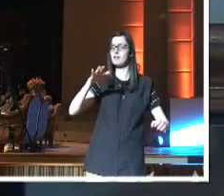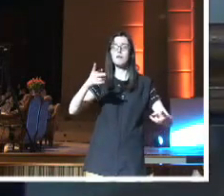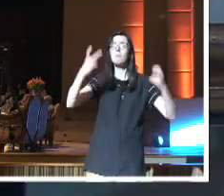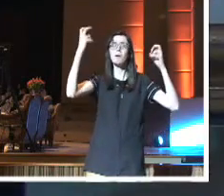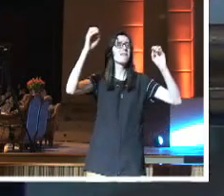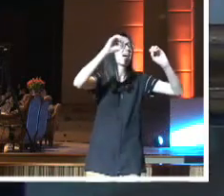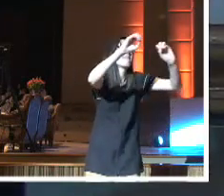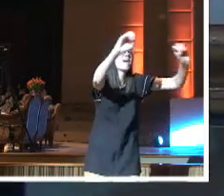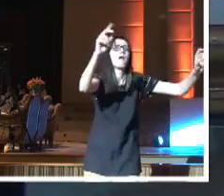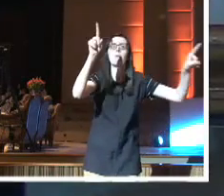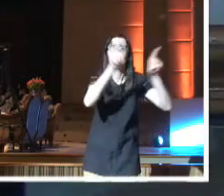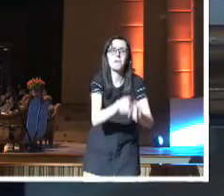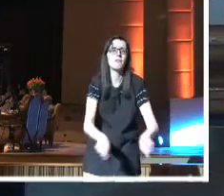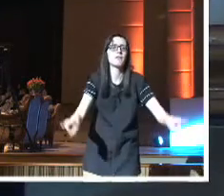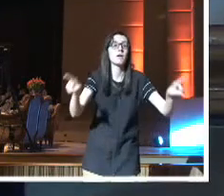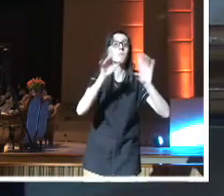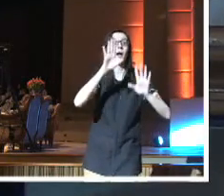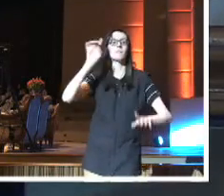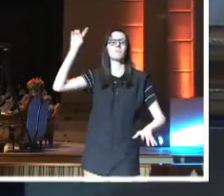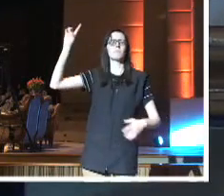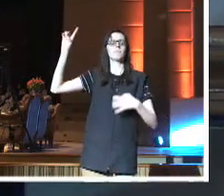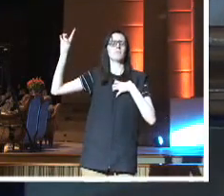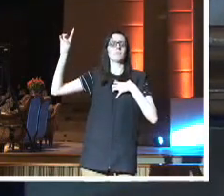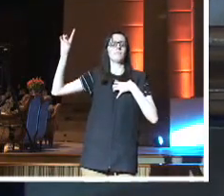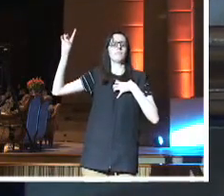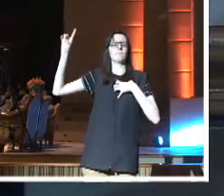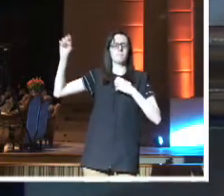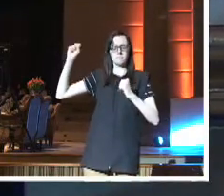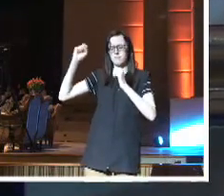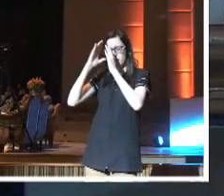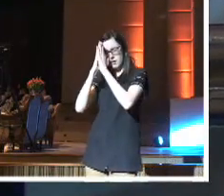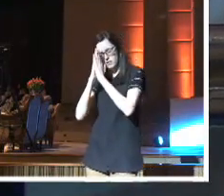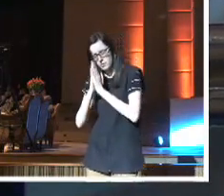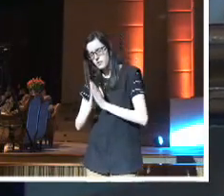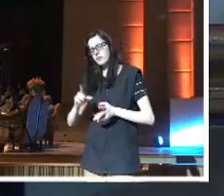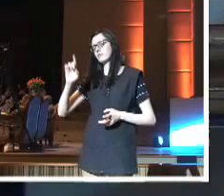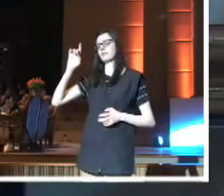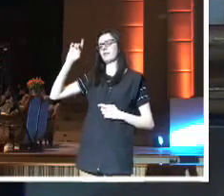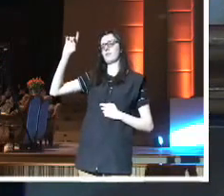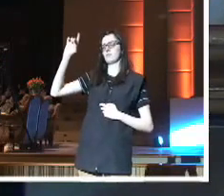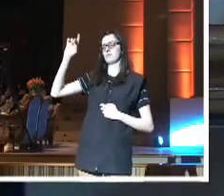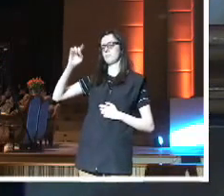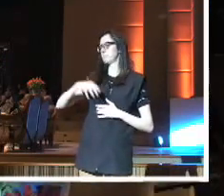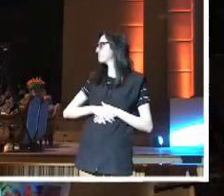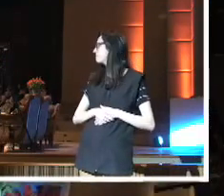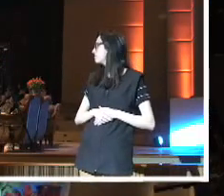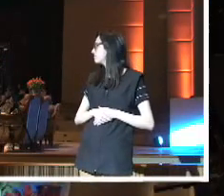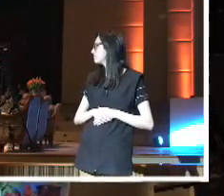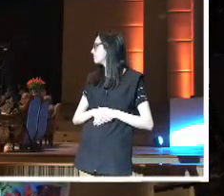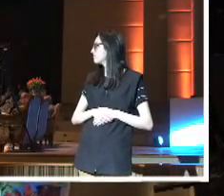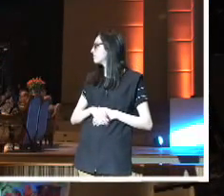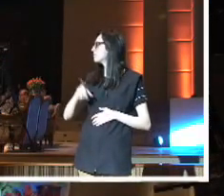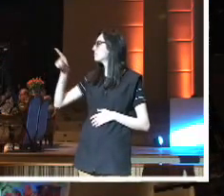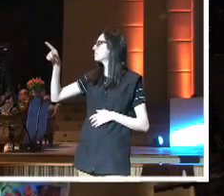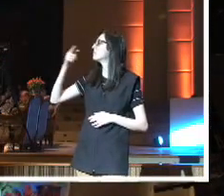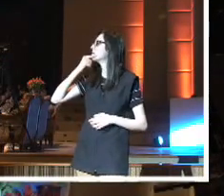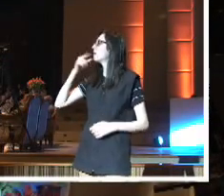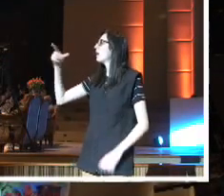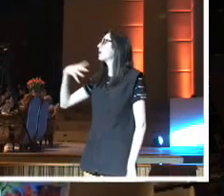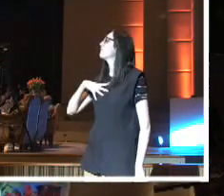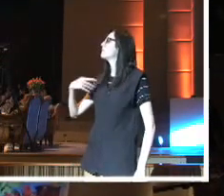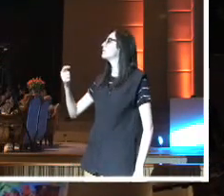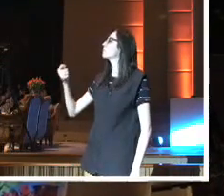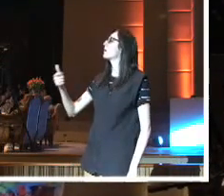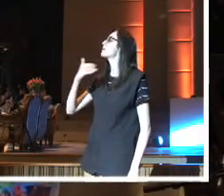se revelou. E aí você começa a adorar a Deus. Marquinhos, quando teu filho estava lá no hospital entre a vida e a